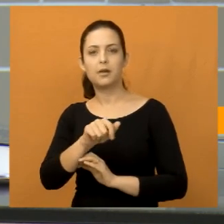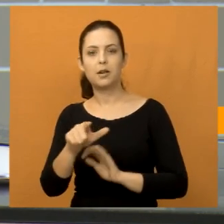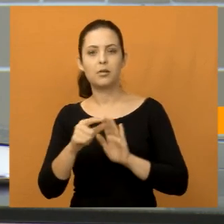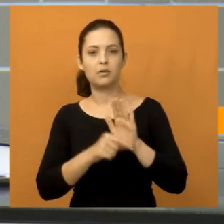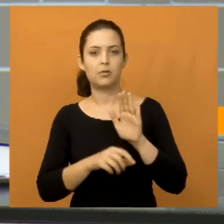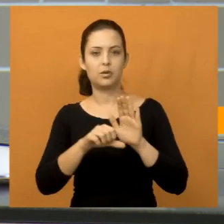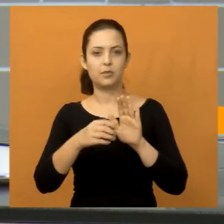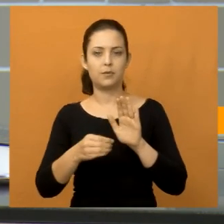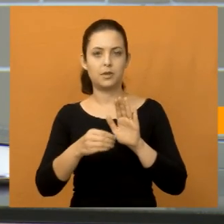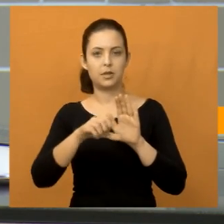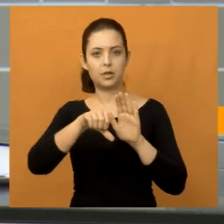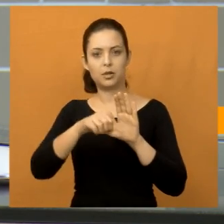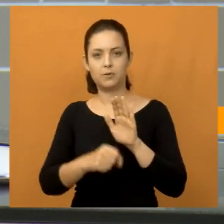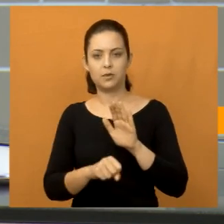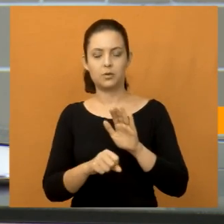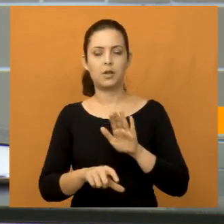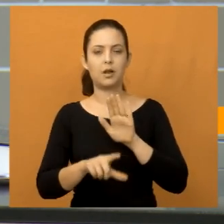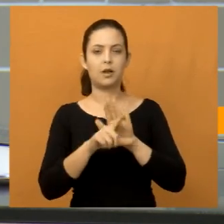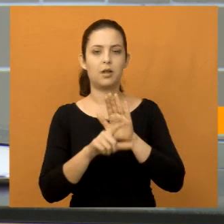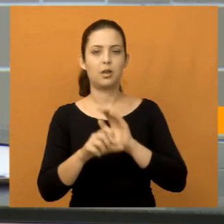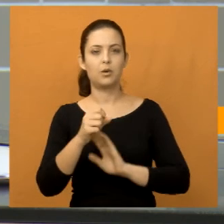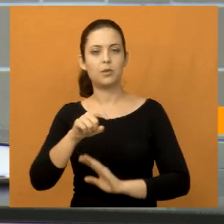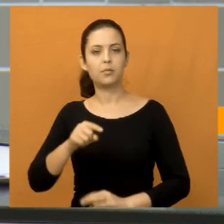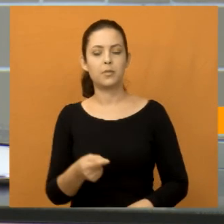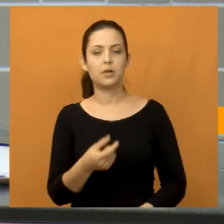e 98, ambos da Lei nº